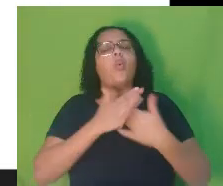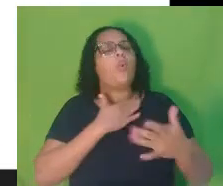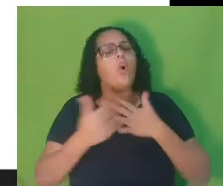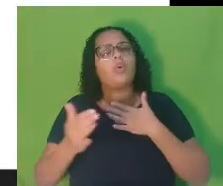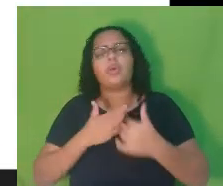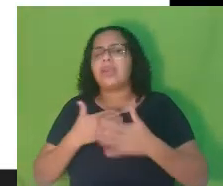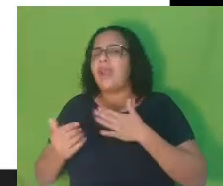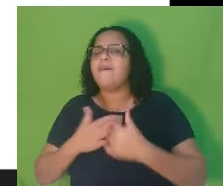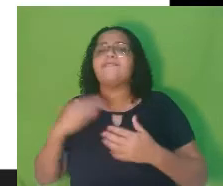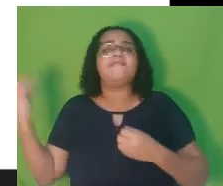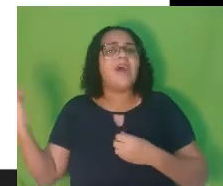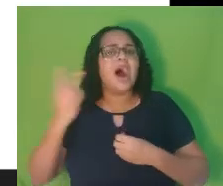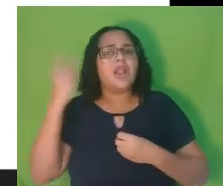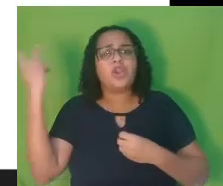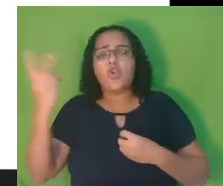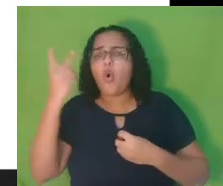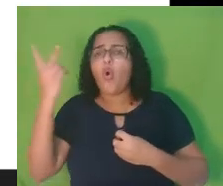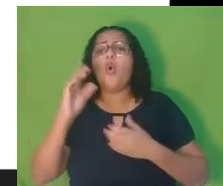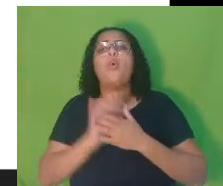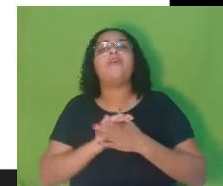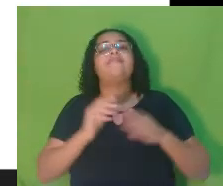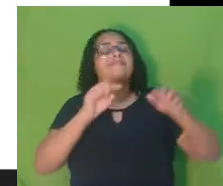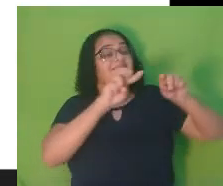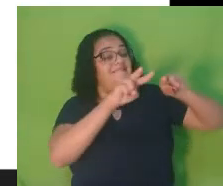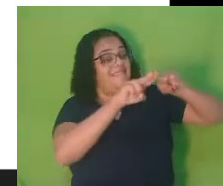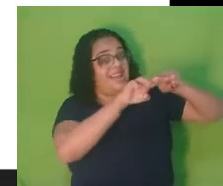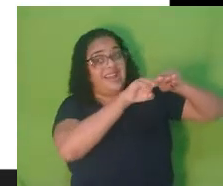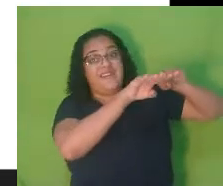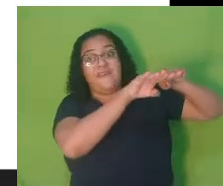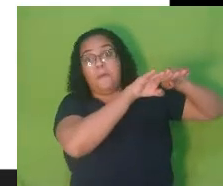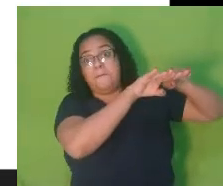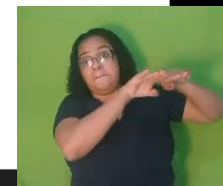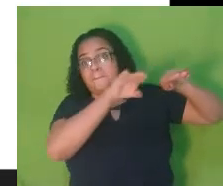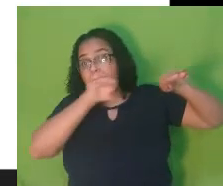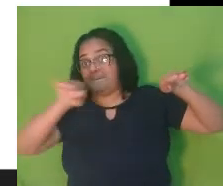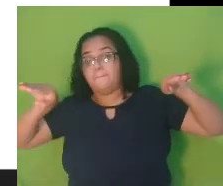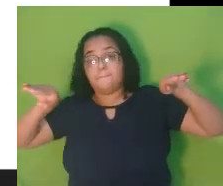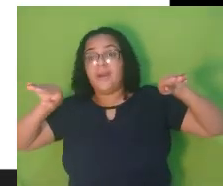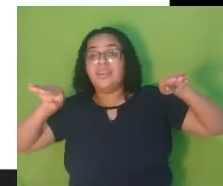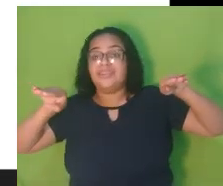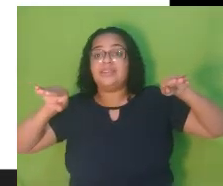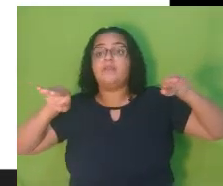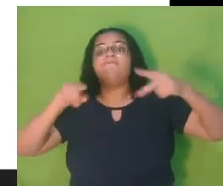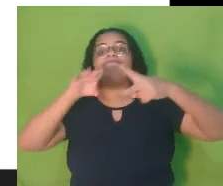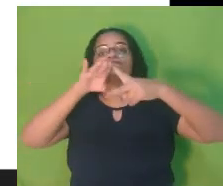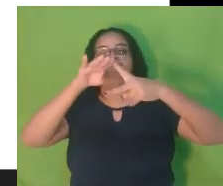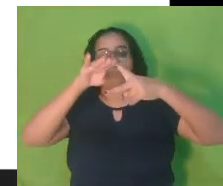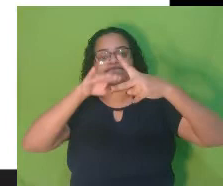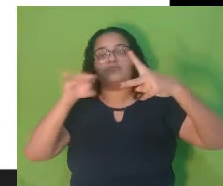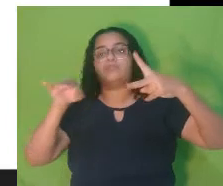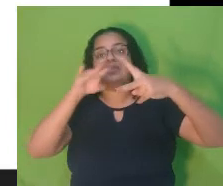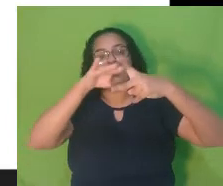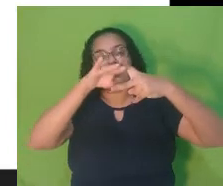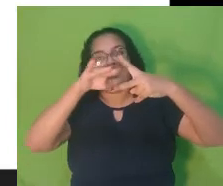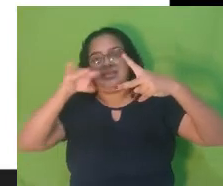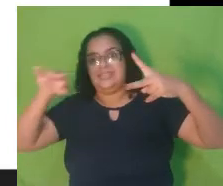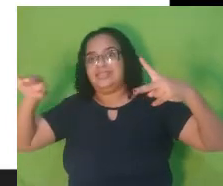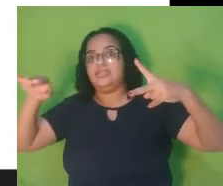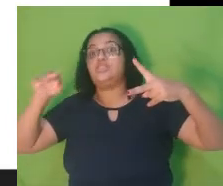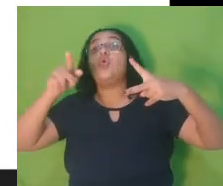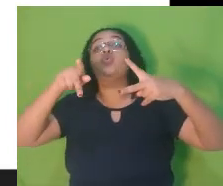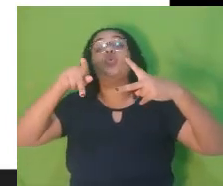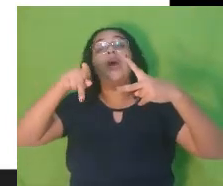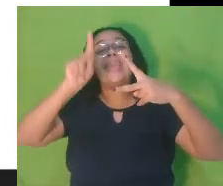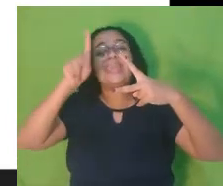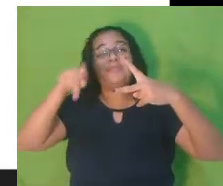pegar qualquer um desses valores e passar uma linha horizontal, né, que corta o eixo